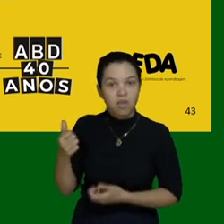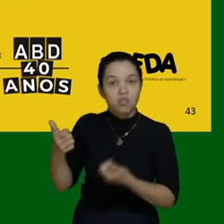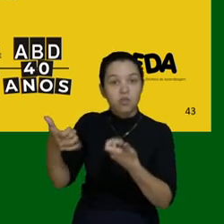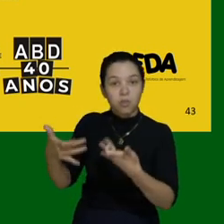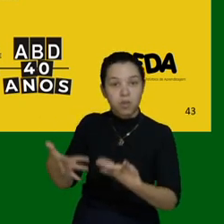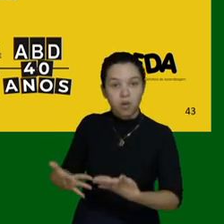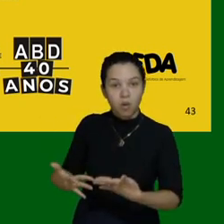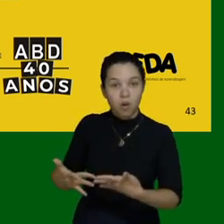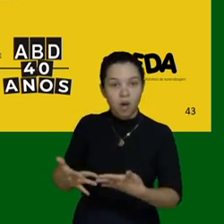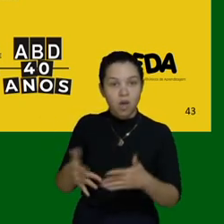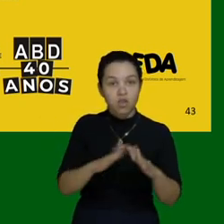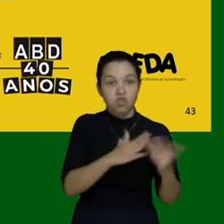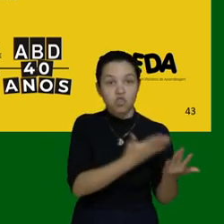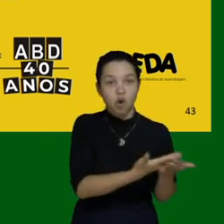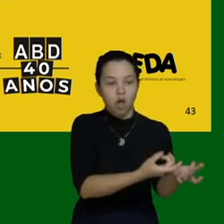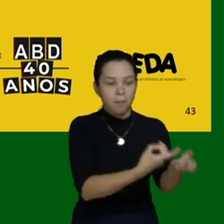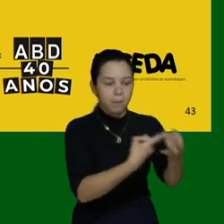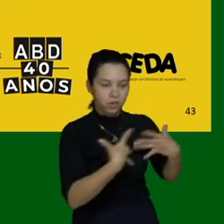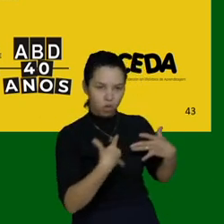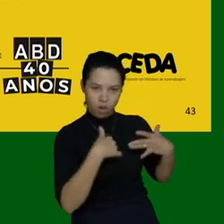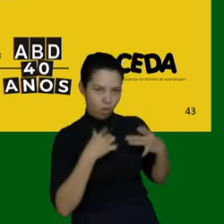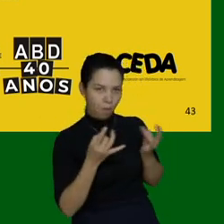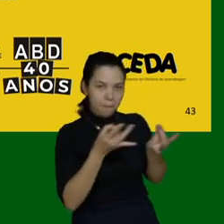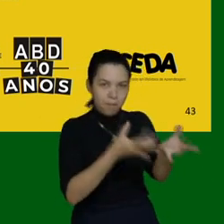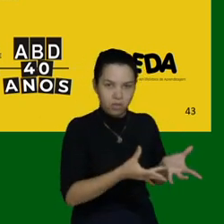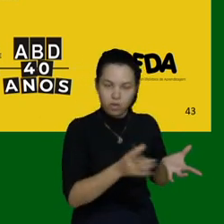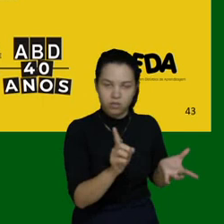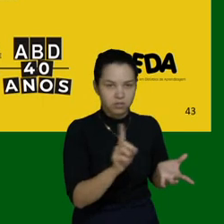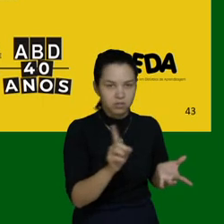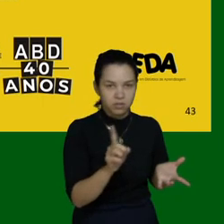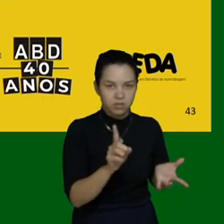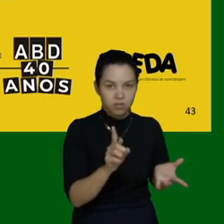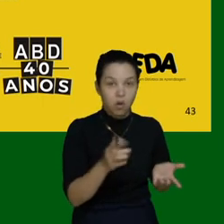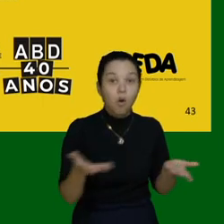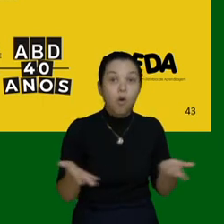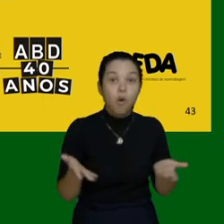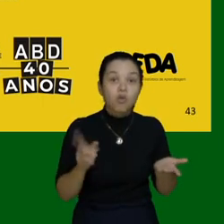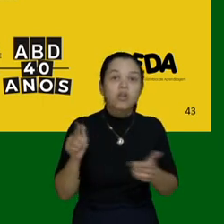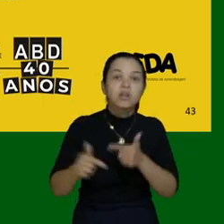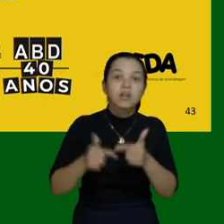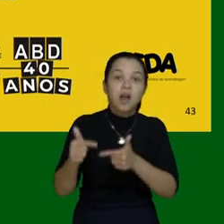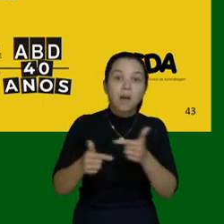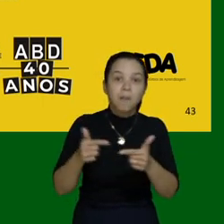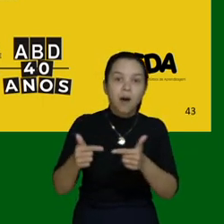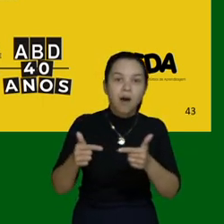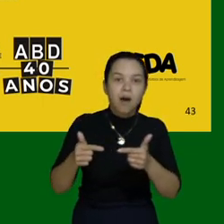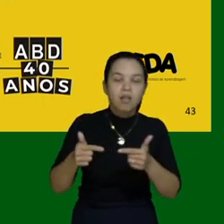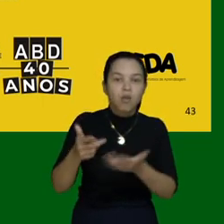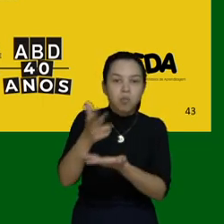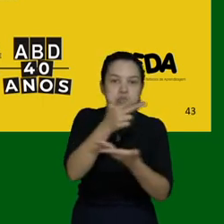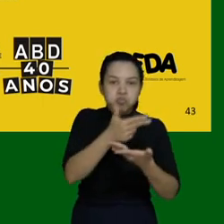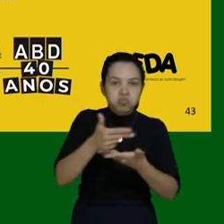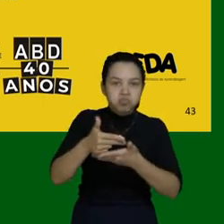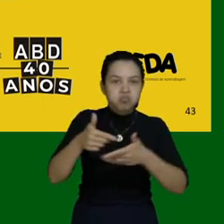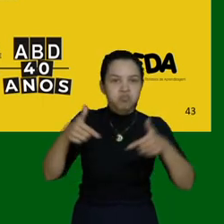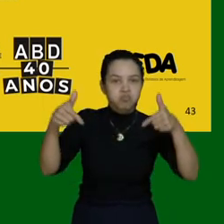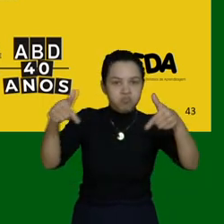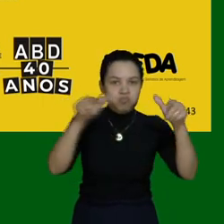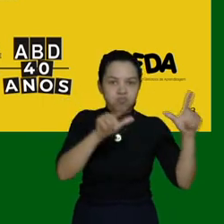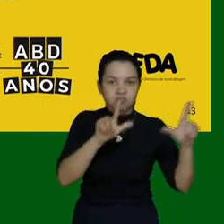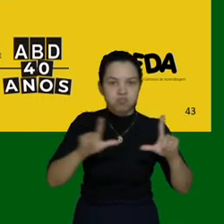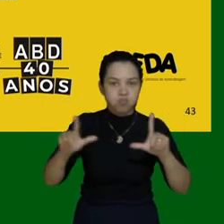abandonou a escola e hoje ele expõe trabalhos nas galerias mais importantes do